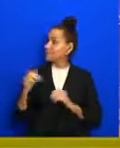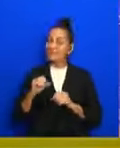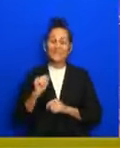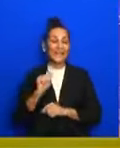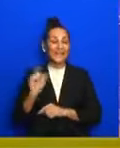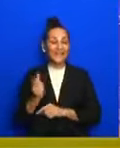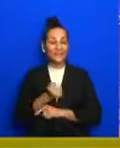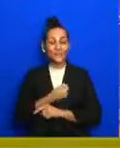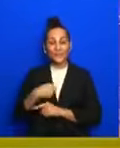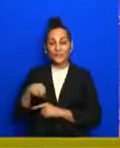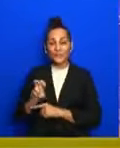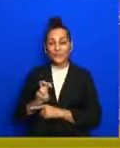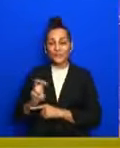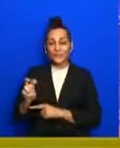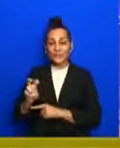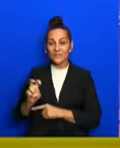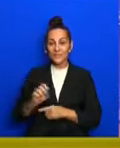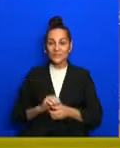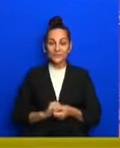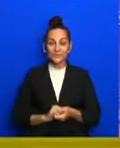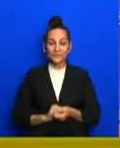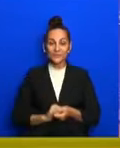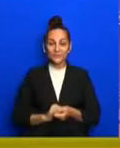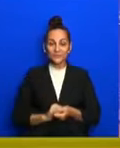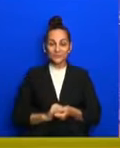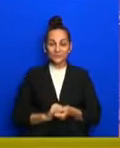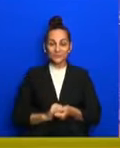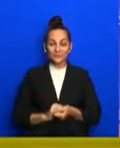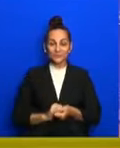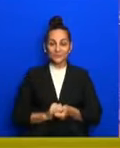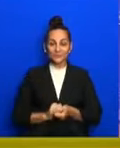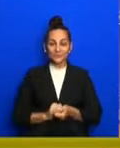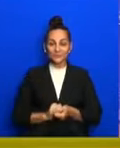azul 55, azul 55.